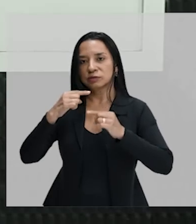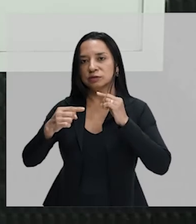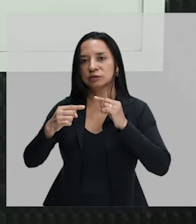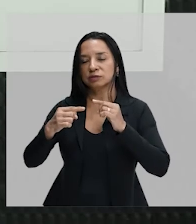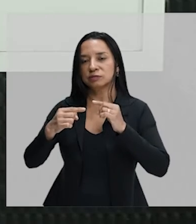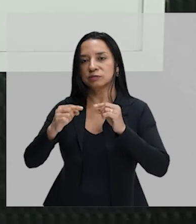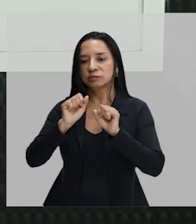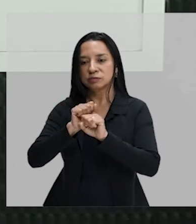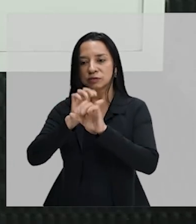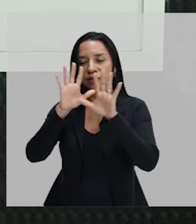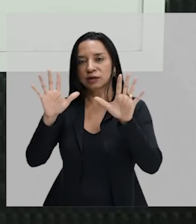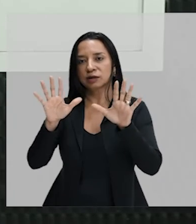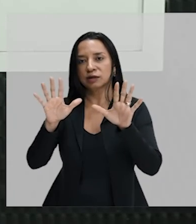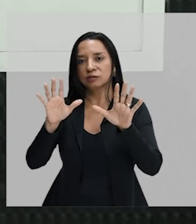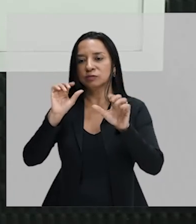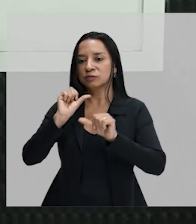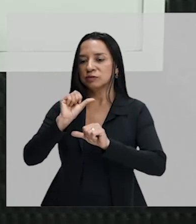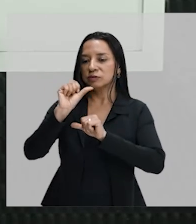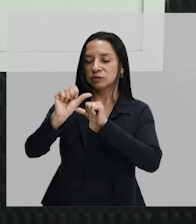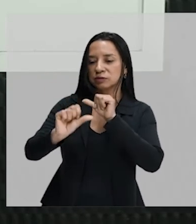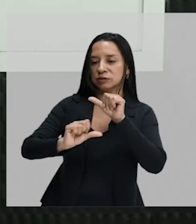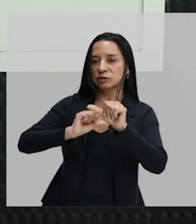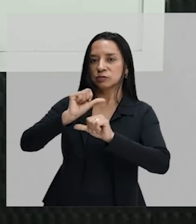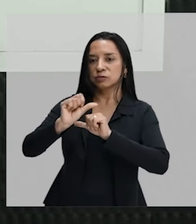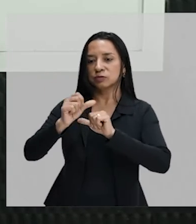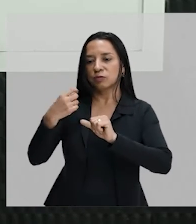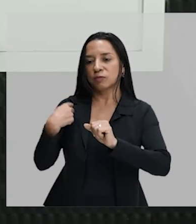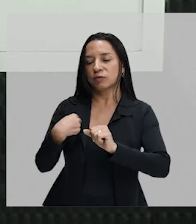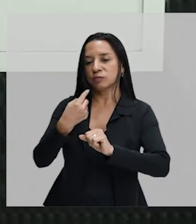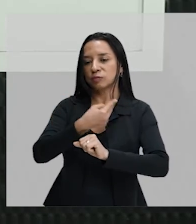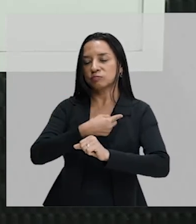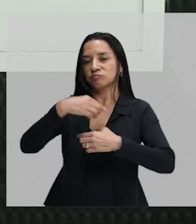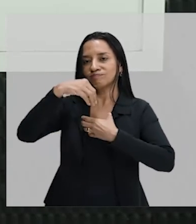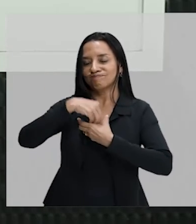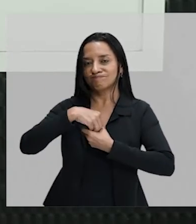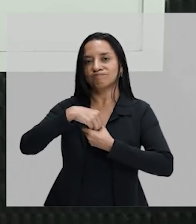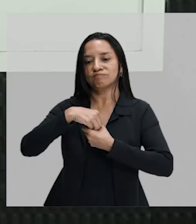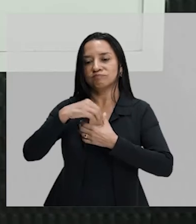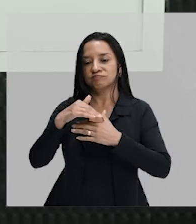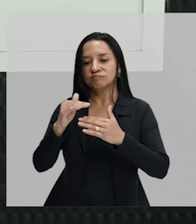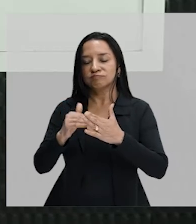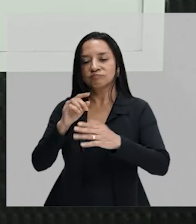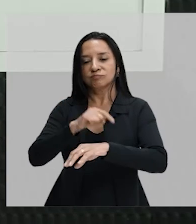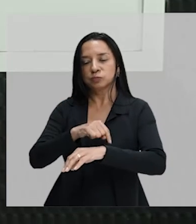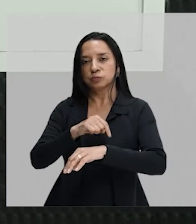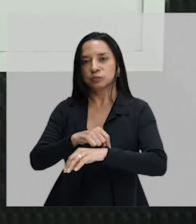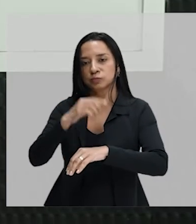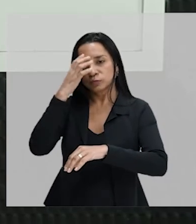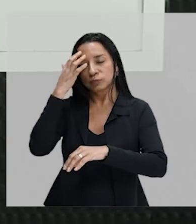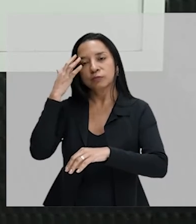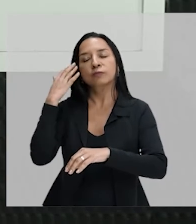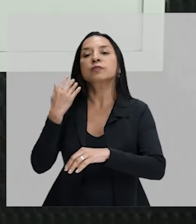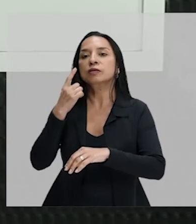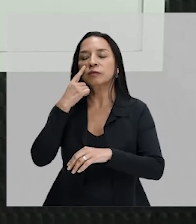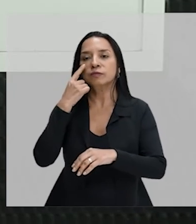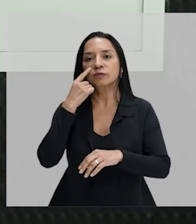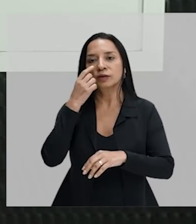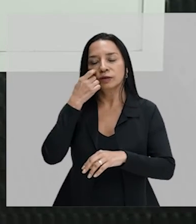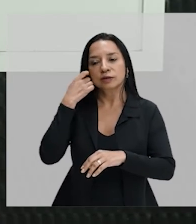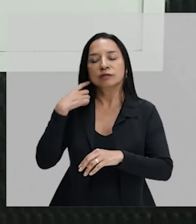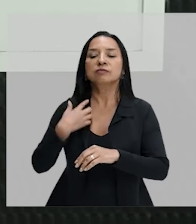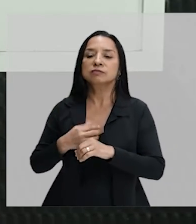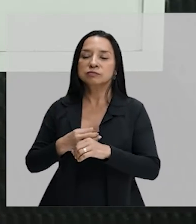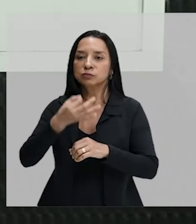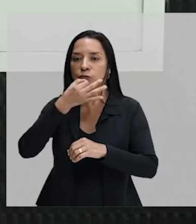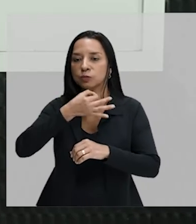está, claro, mexendo conosco o tempo inteiro. Então, veja que representação, expressão e comunicação são